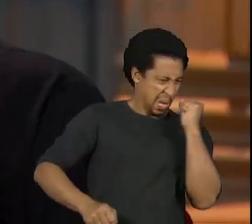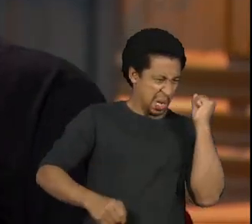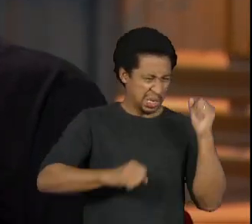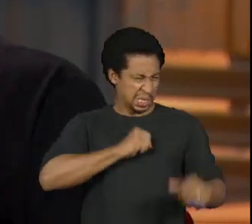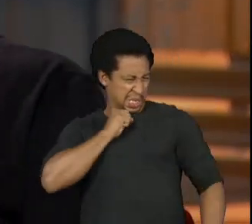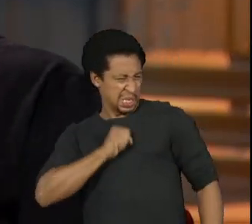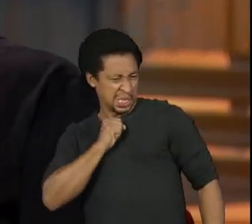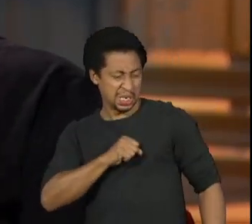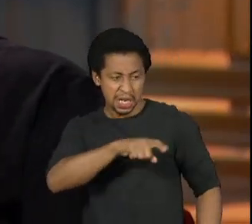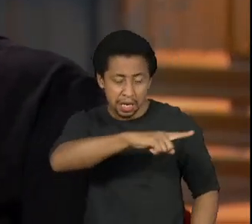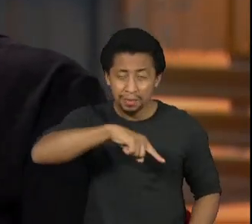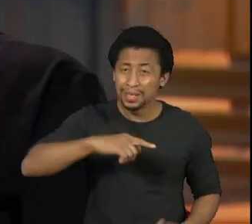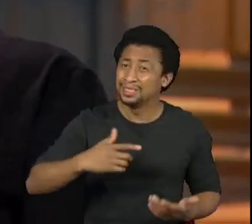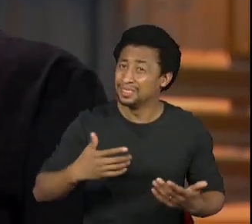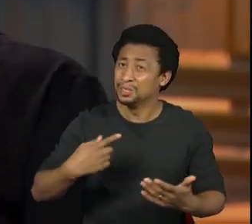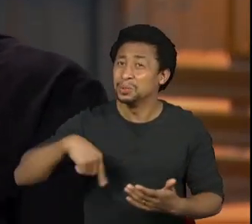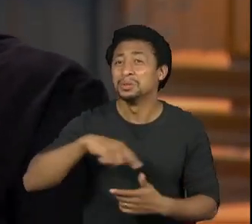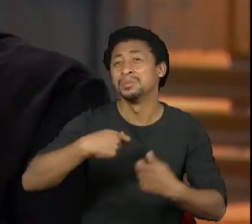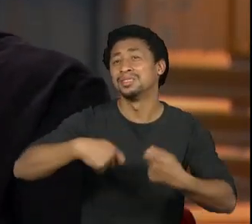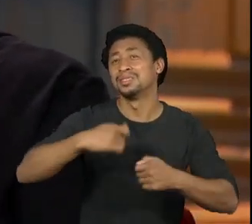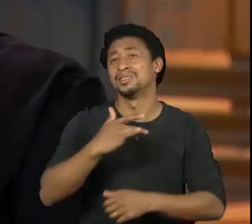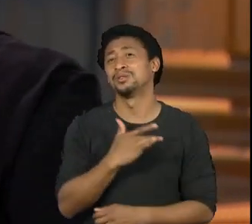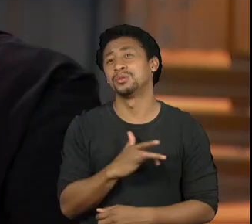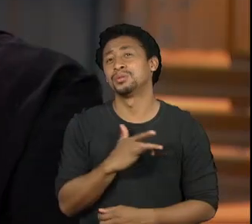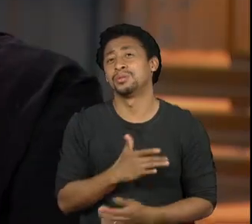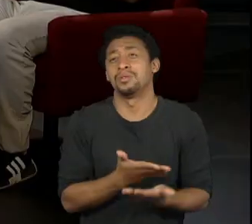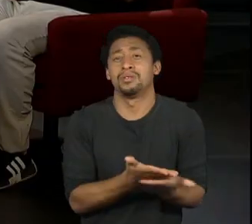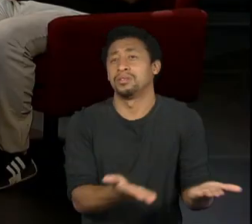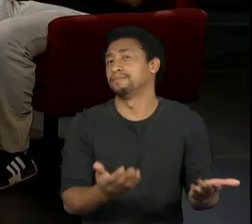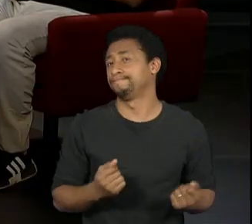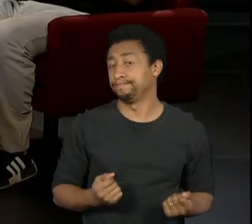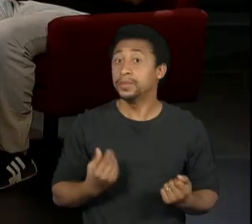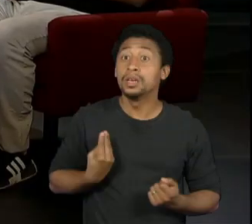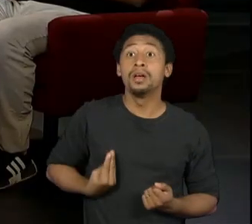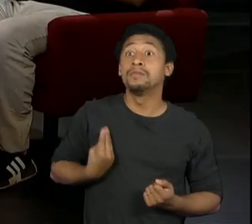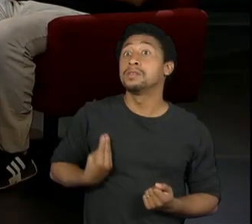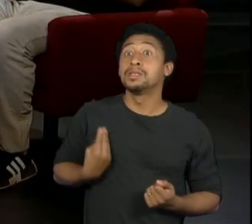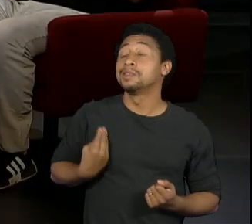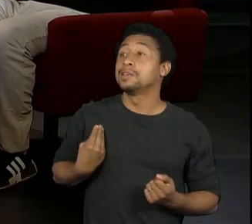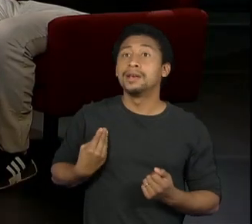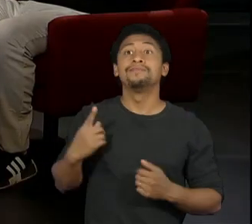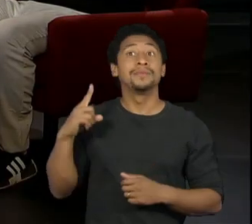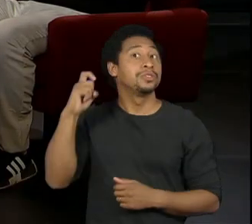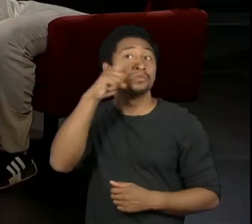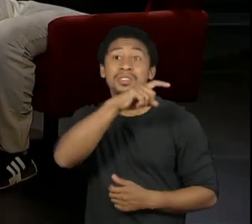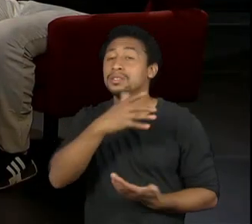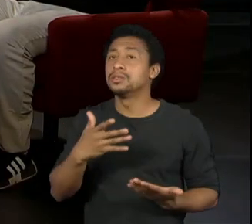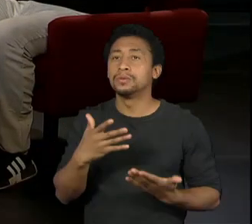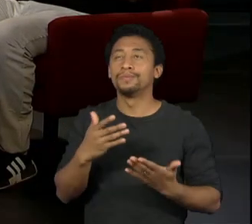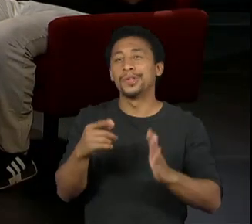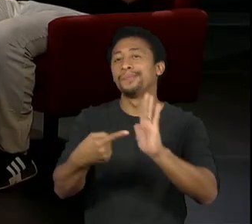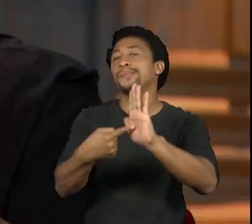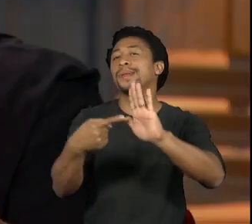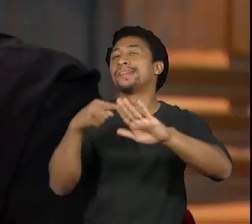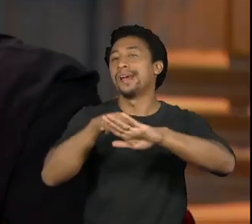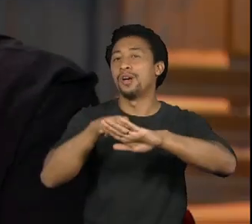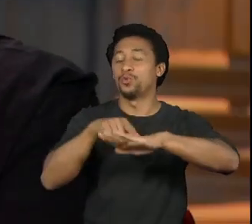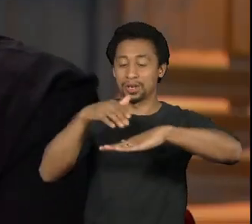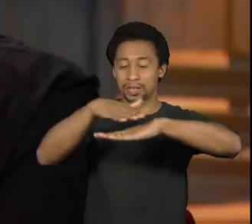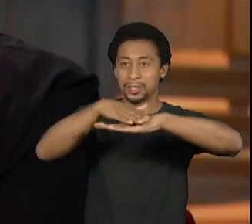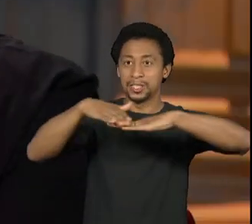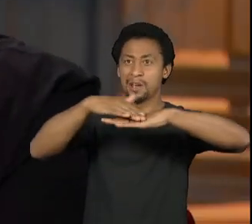você viver é dançar sobre o abismo é gritassem saber se tem alguém ouvindo